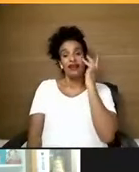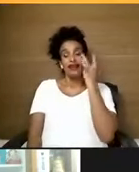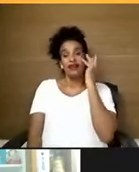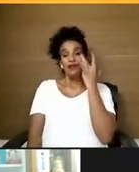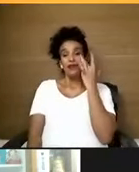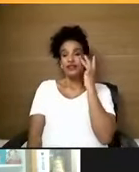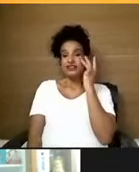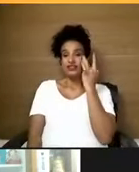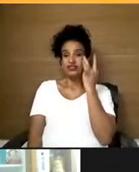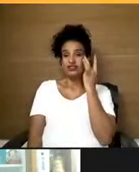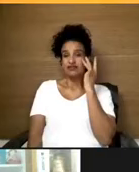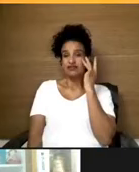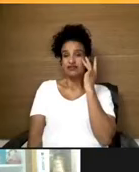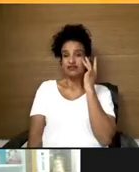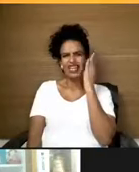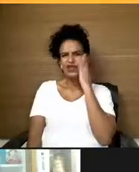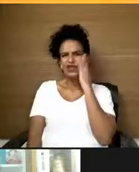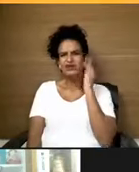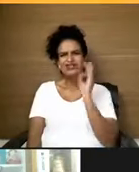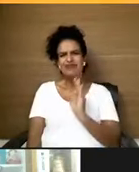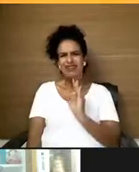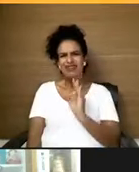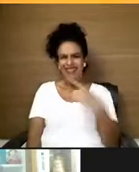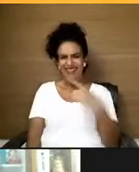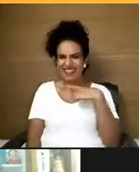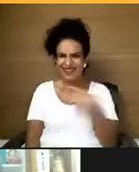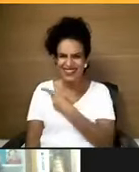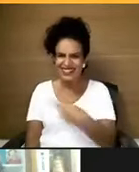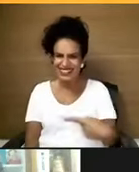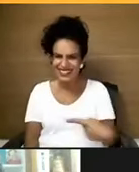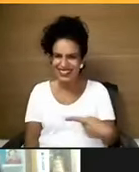eu nem sabia que a gente é presidente, Zé, você me avisou agora.